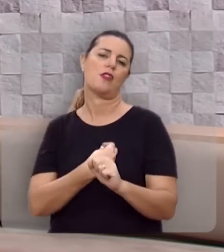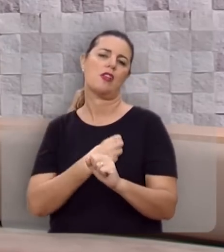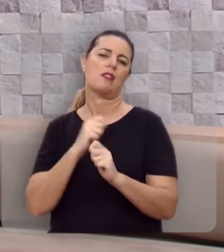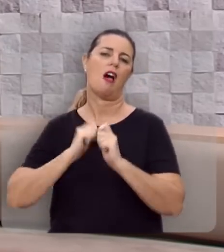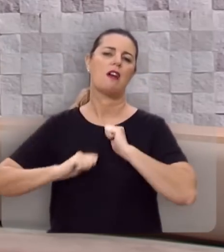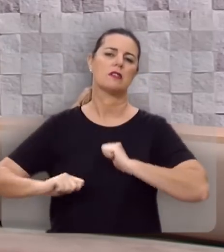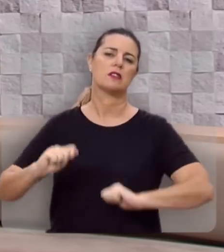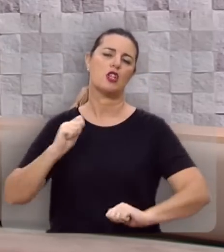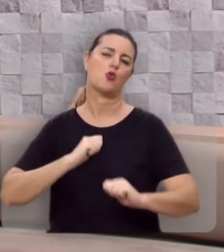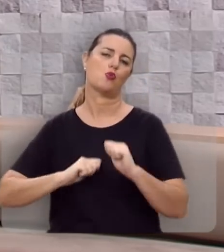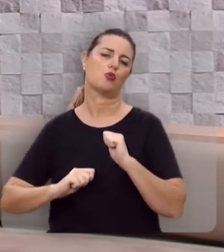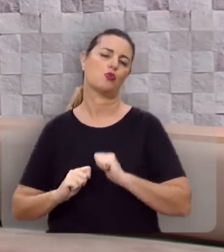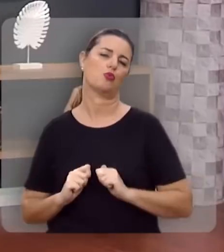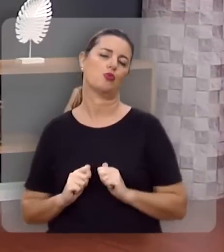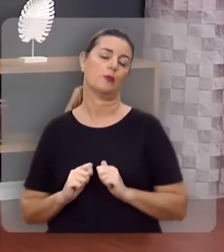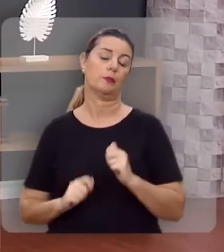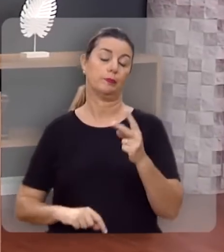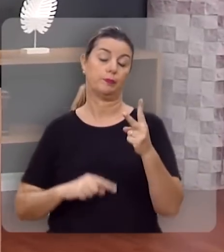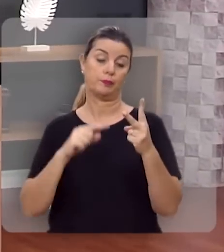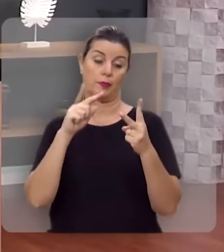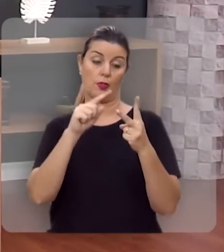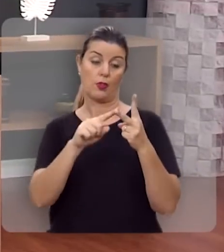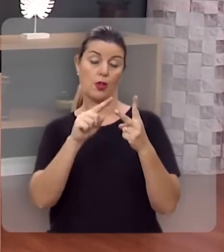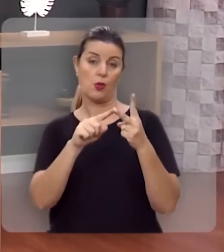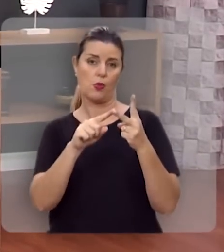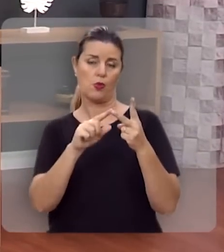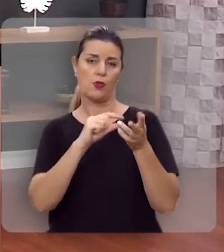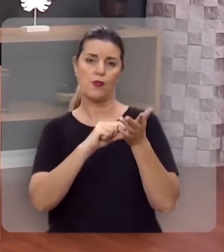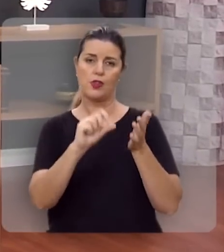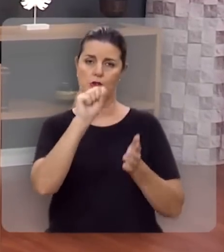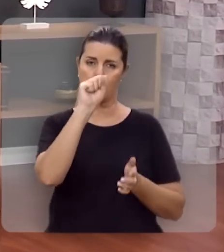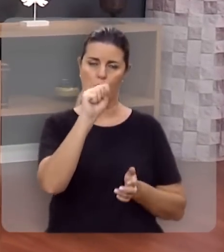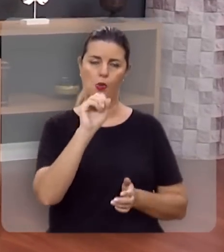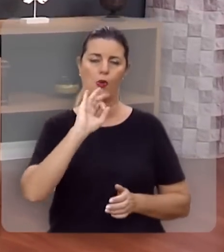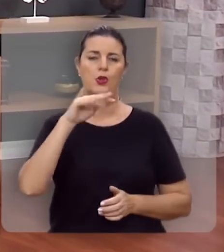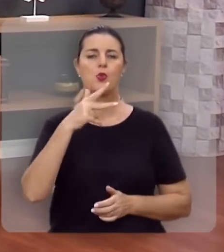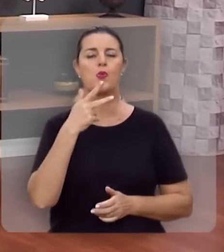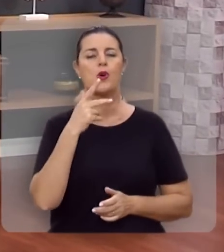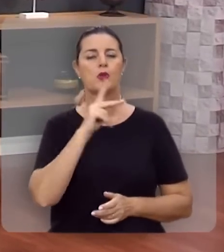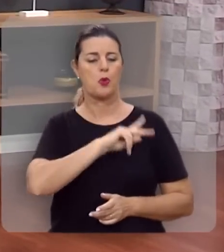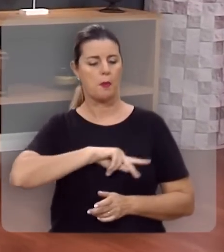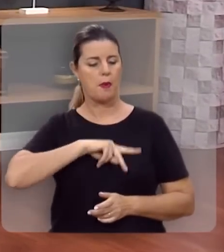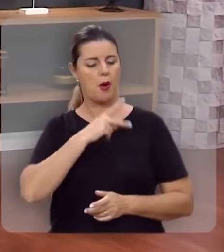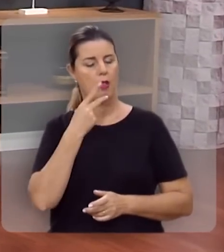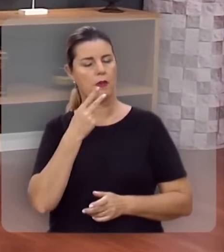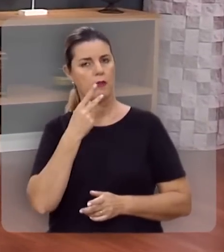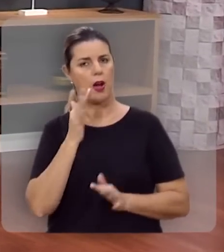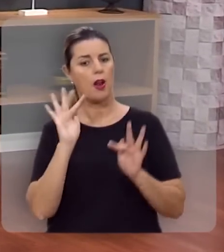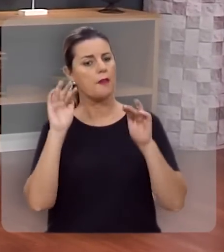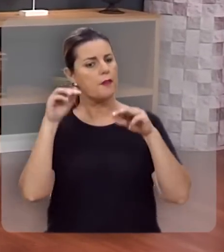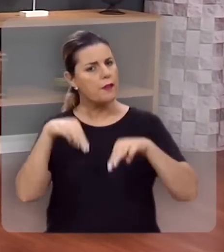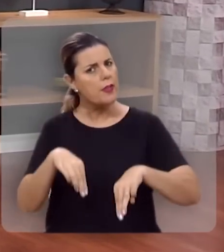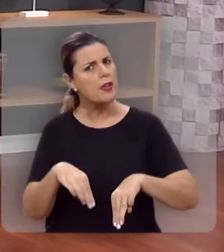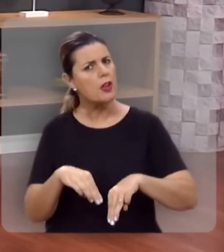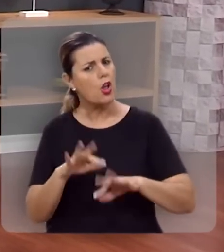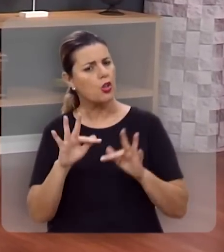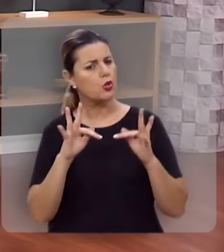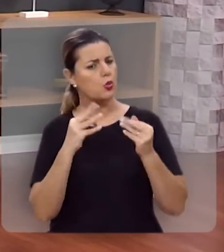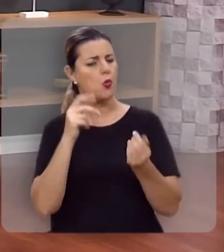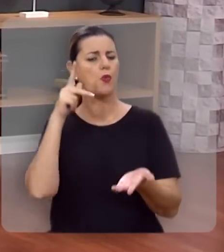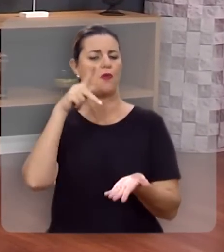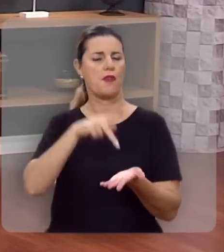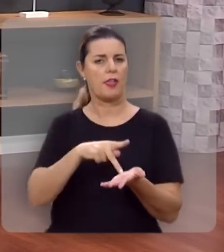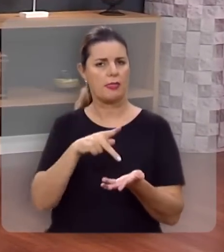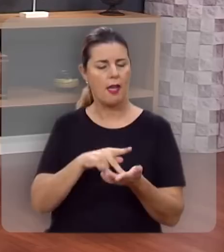ansiedade. O segundo remédio está aí no versículo 8, quando Paulo vai dizer o seguinte: finalmente, irmãos, tudo